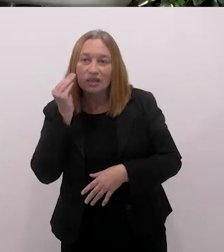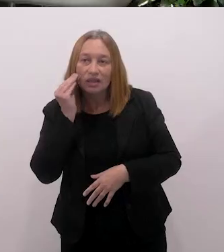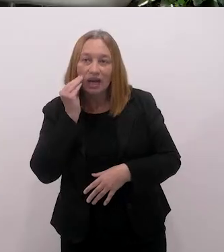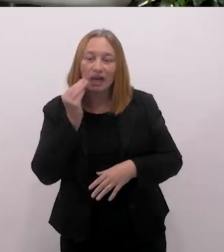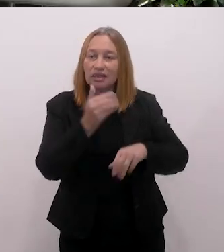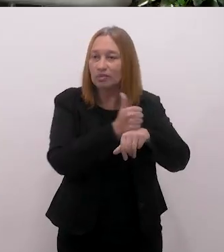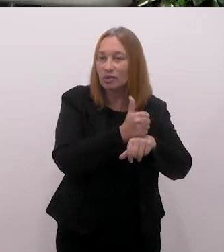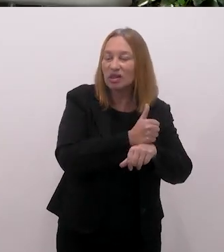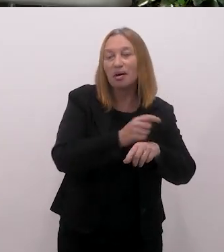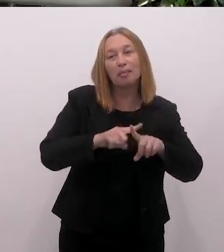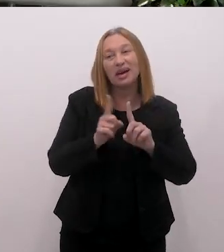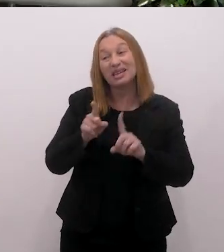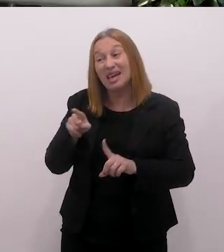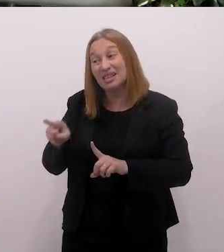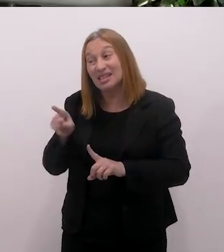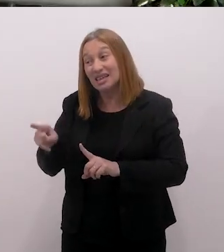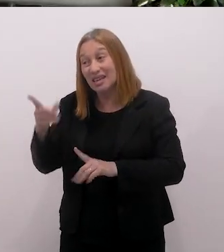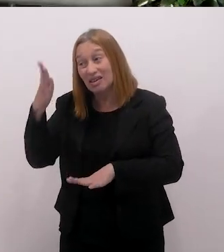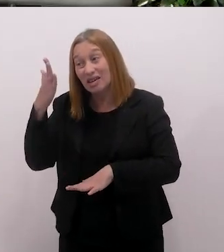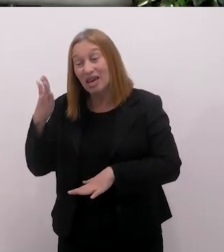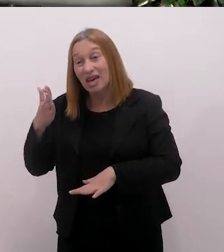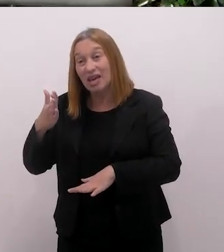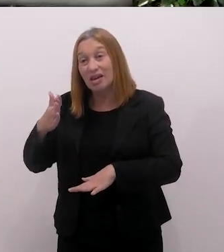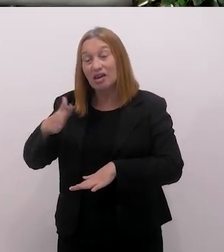outra carreira assim, mas acaba que essa é a que dá mais